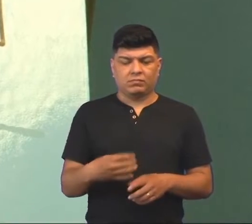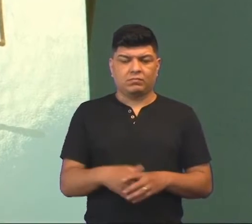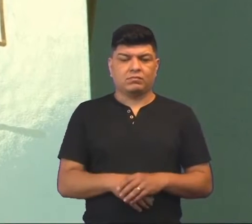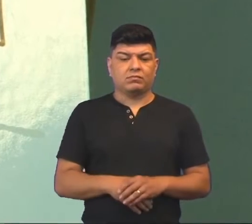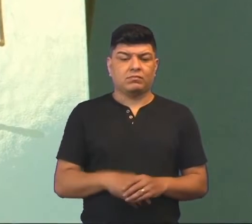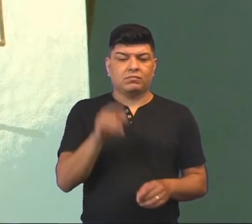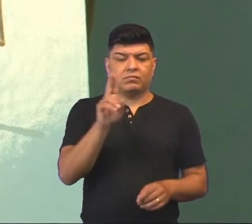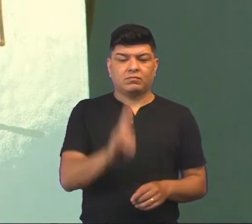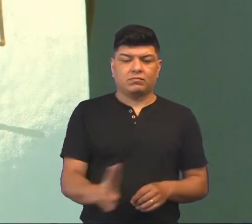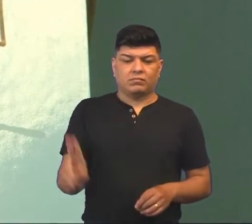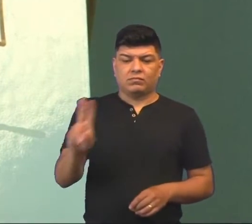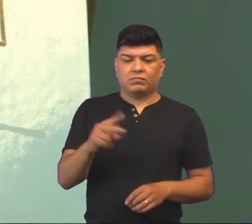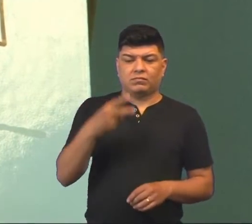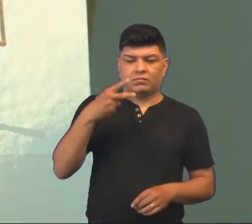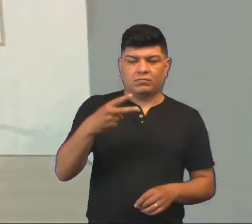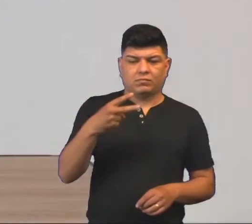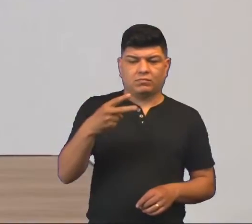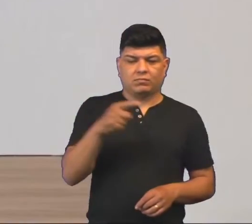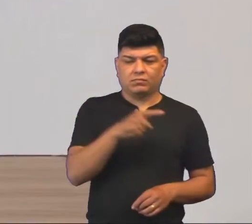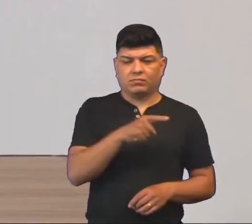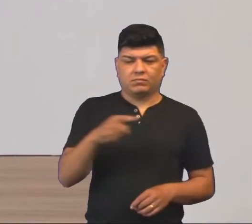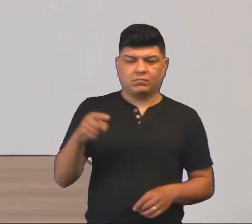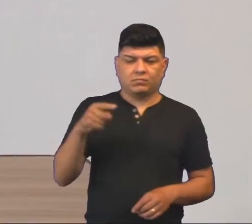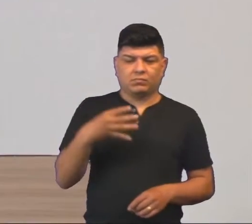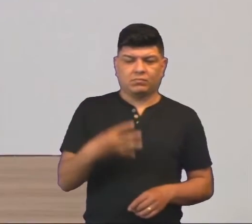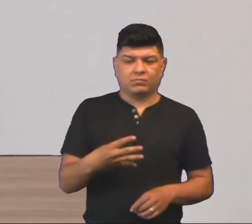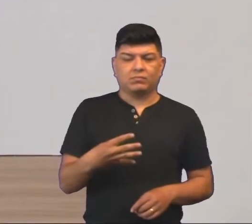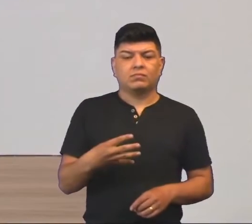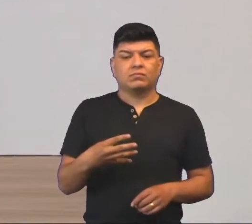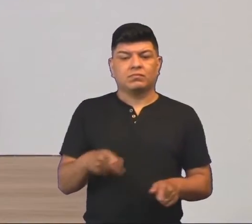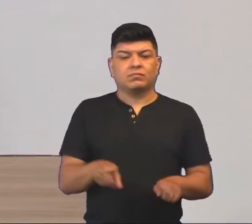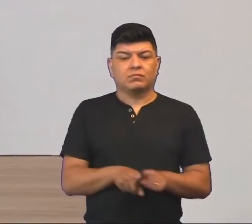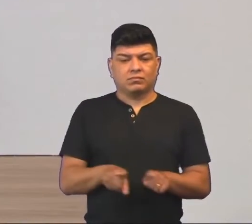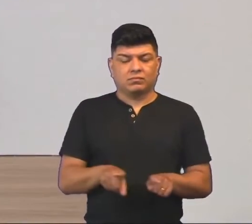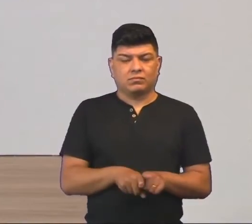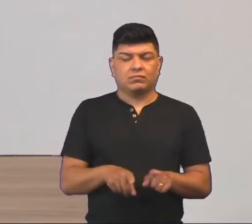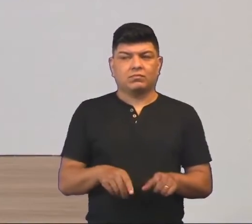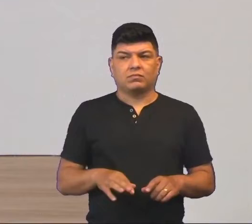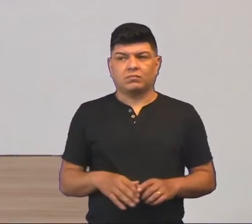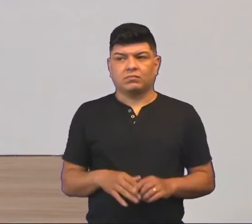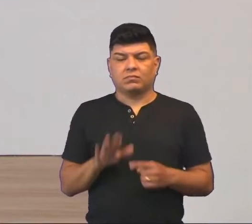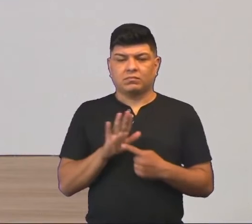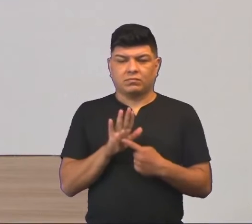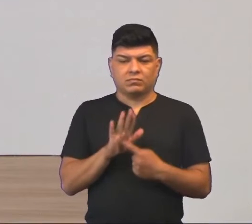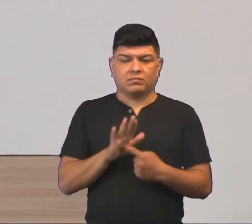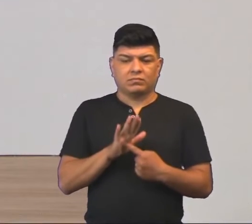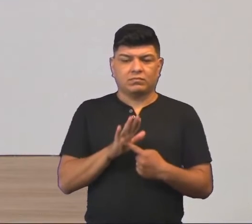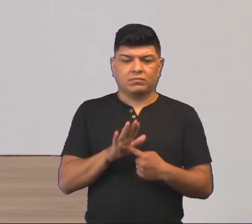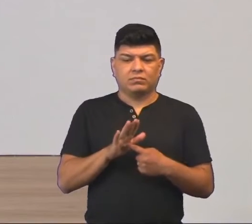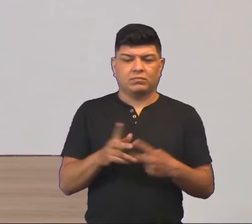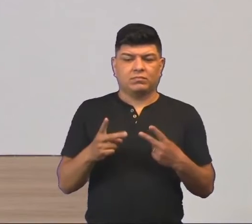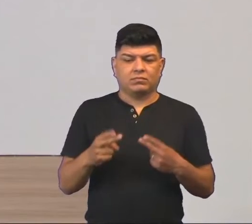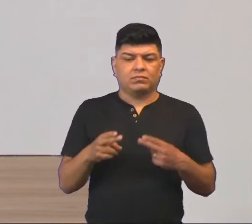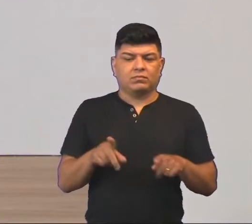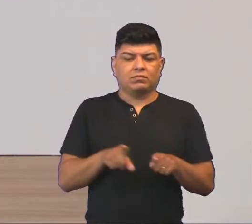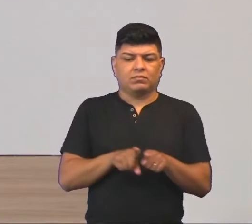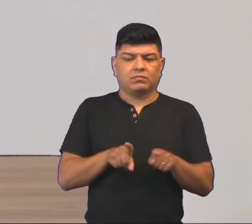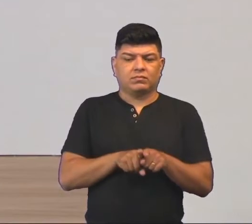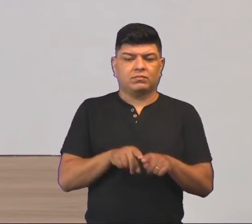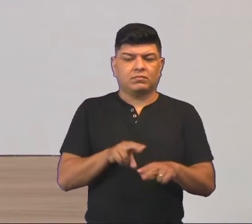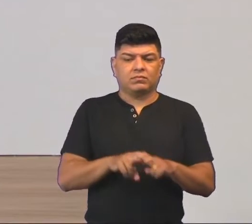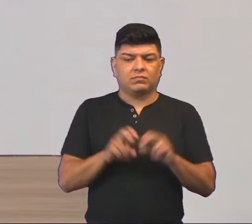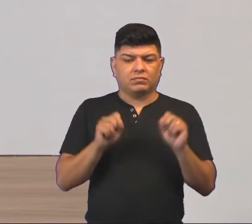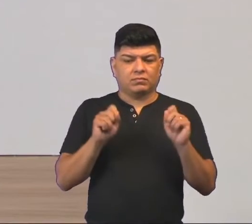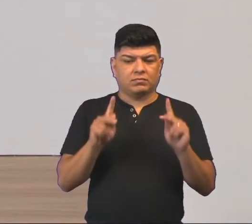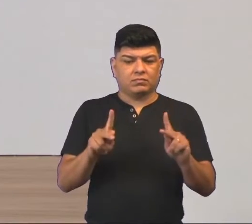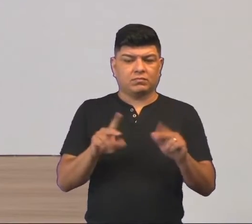usar 2/4. Ser frações equivalentes que a gente chama, né? Que representa a mesma parte aqui.